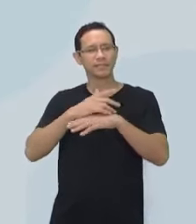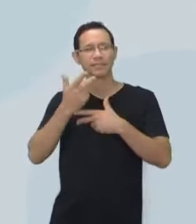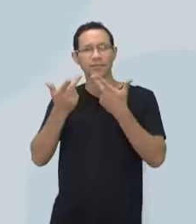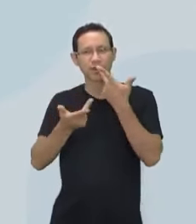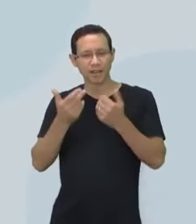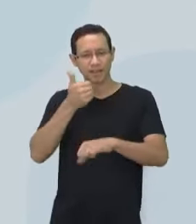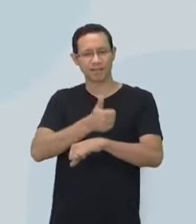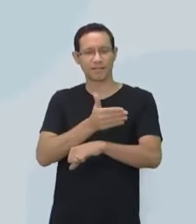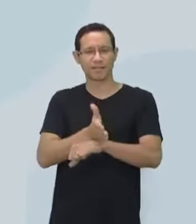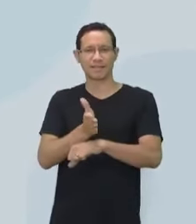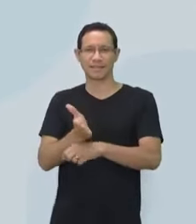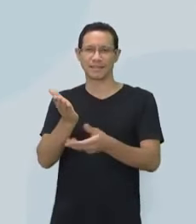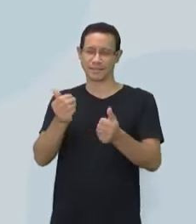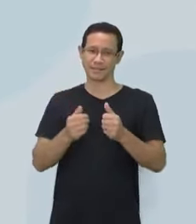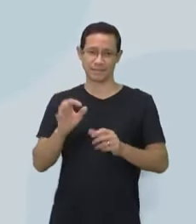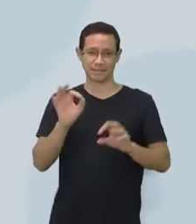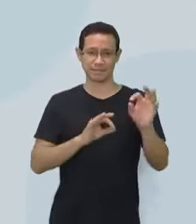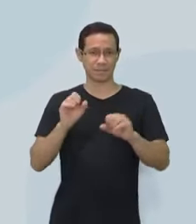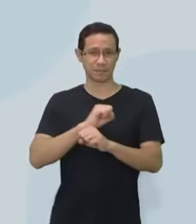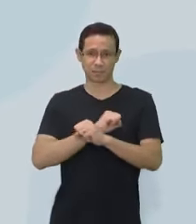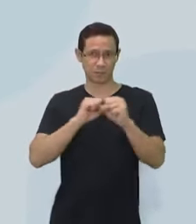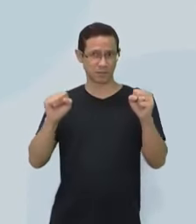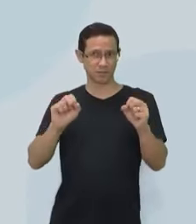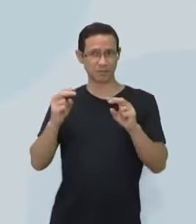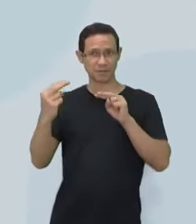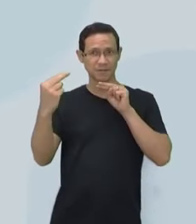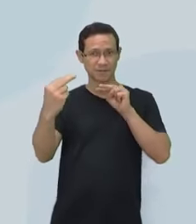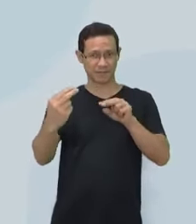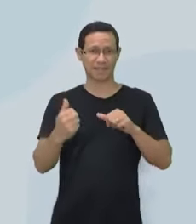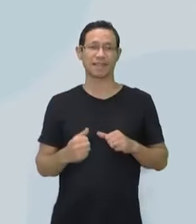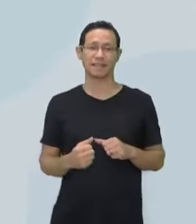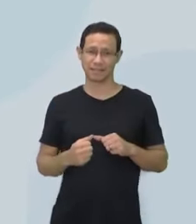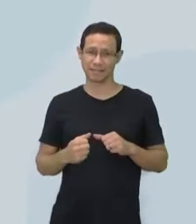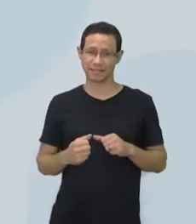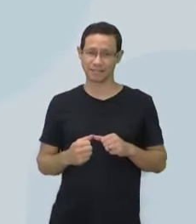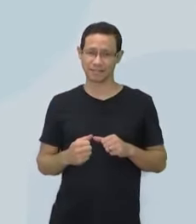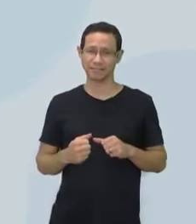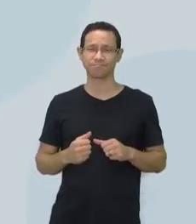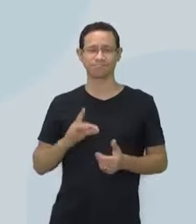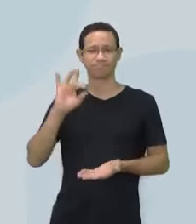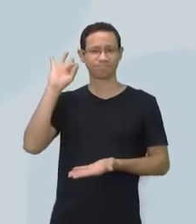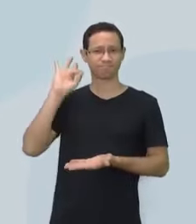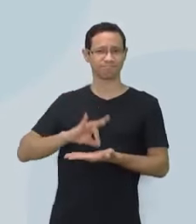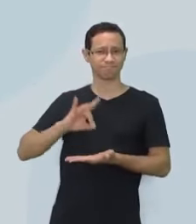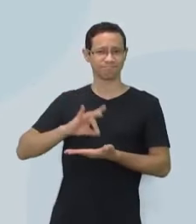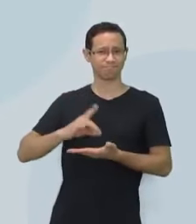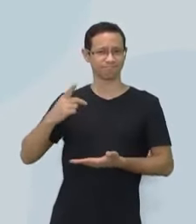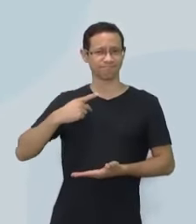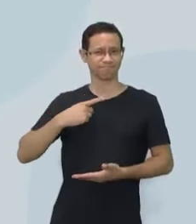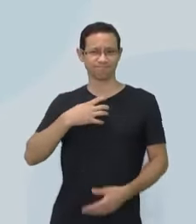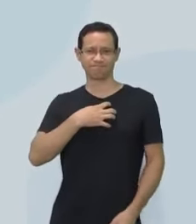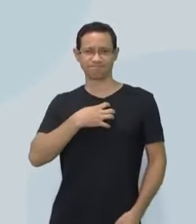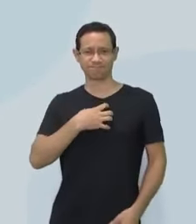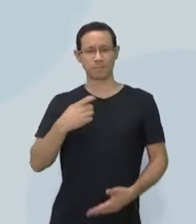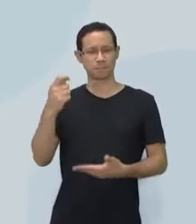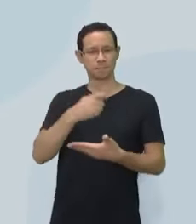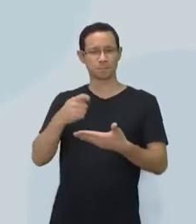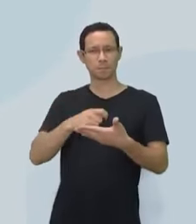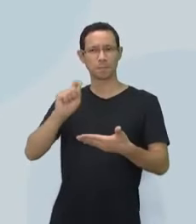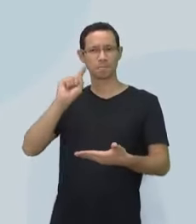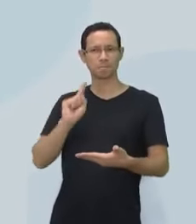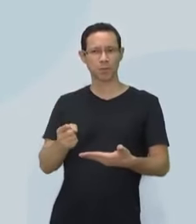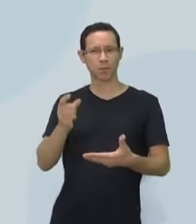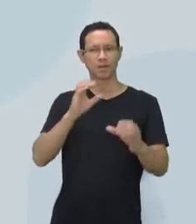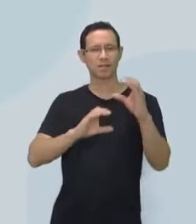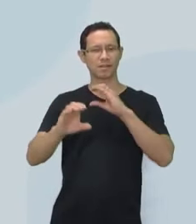hora com você? Faço planos impossíveis para te ver, mas para mim são tão reais. Eu poderia escrever 1000